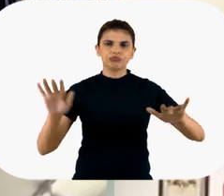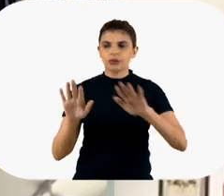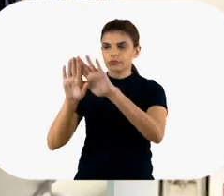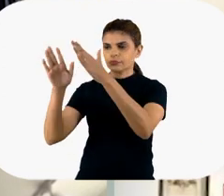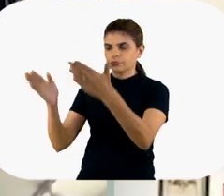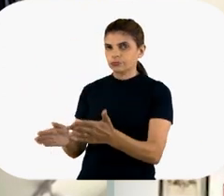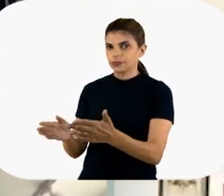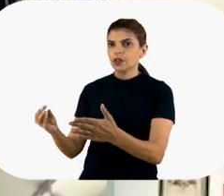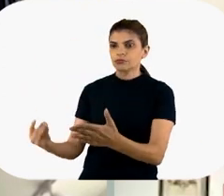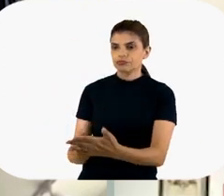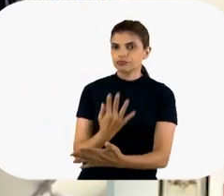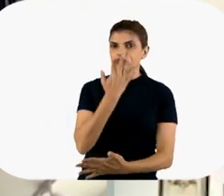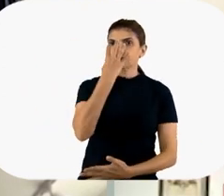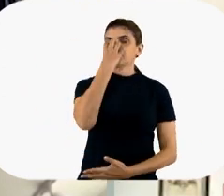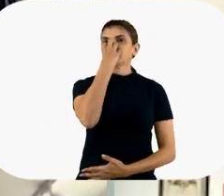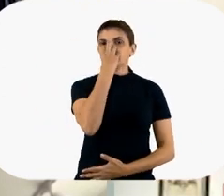ventilação mecânica.